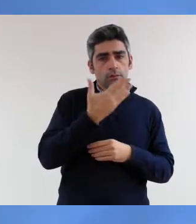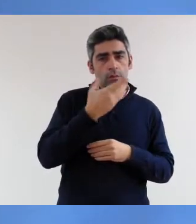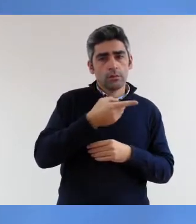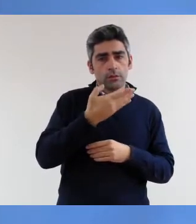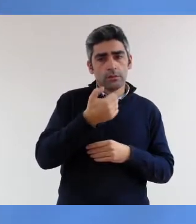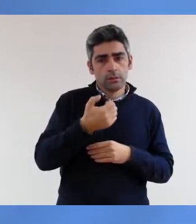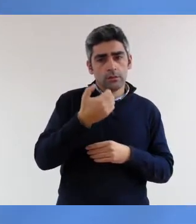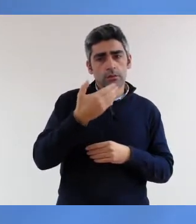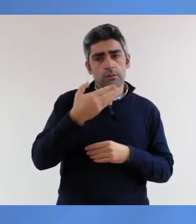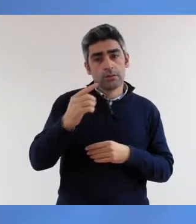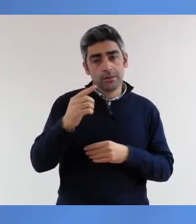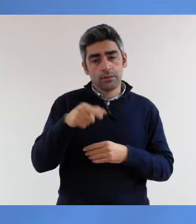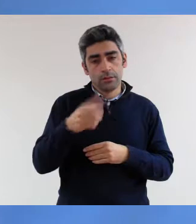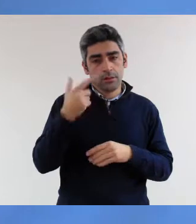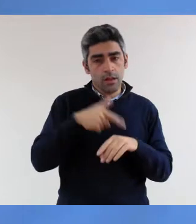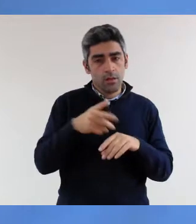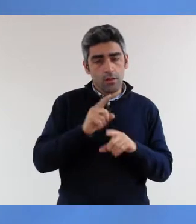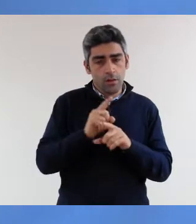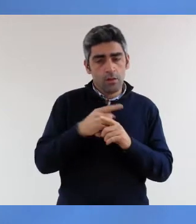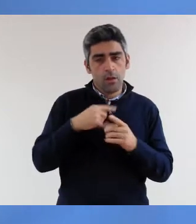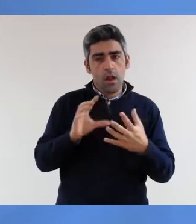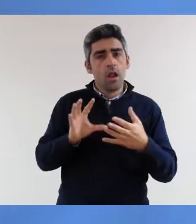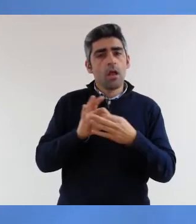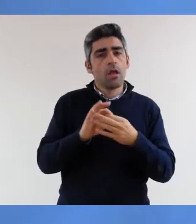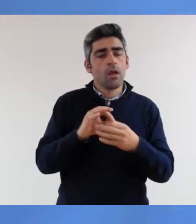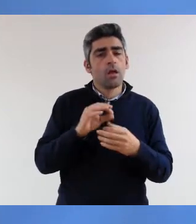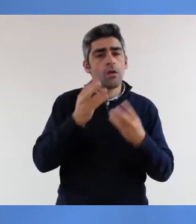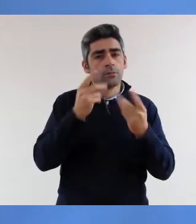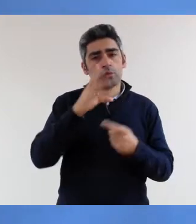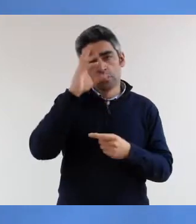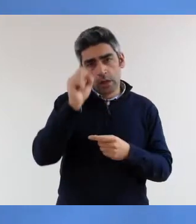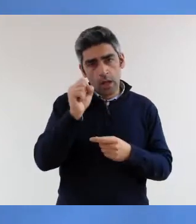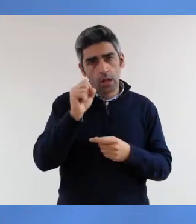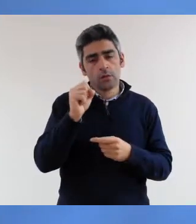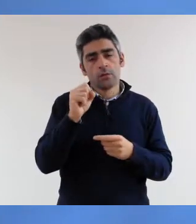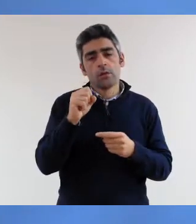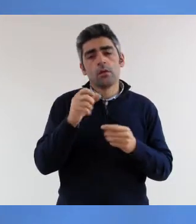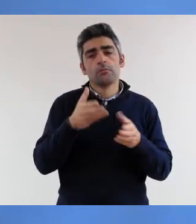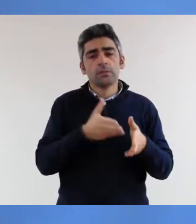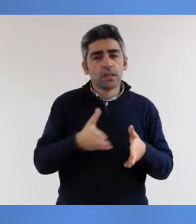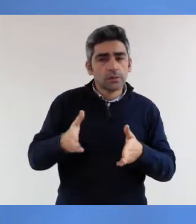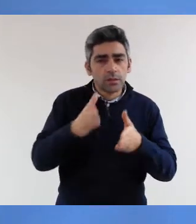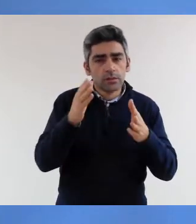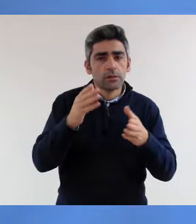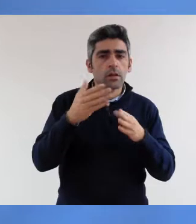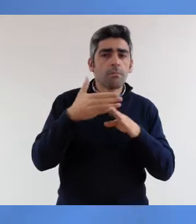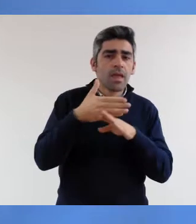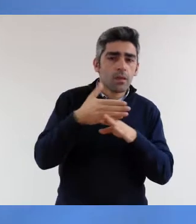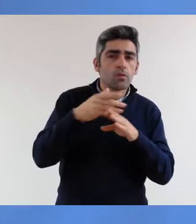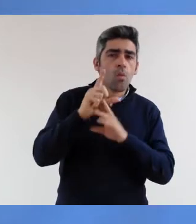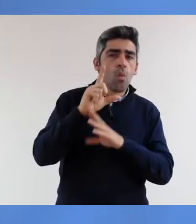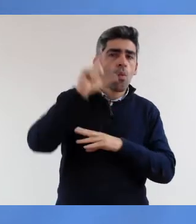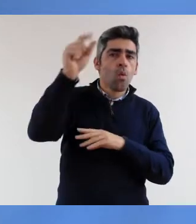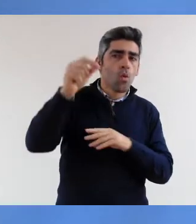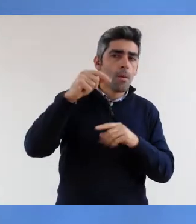constituinte fui dos 75 76 supunha a ligação do orçamento do estado as estratégias de